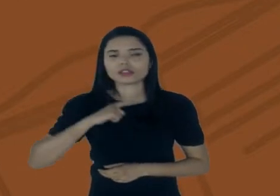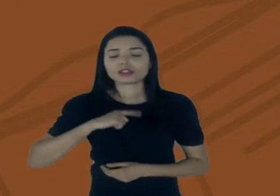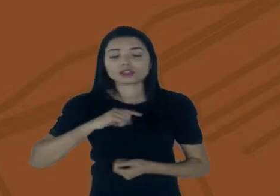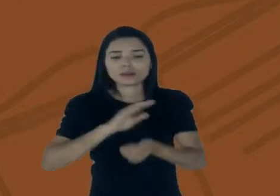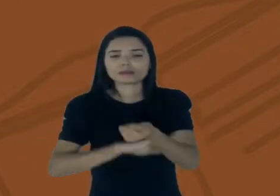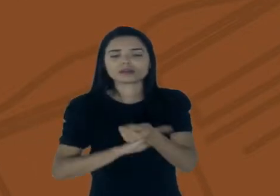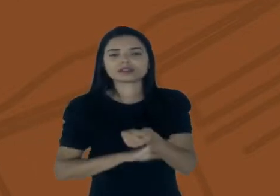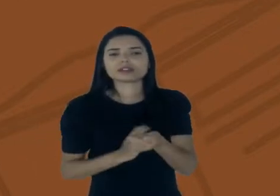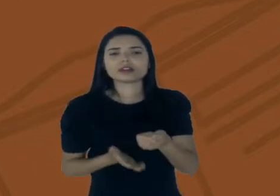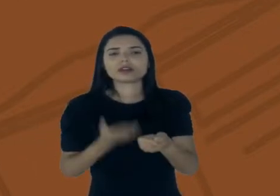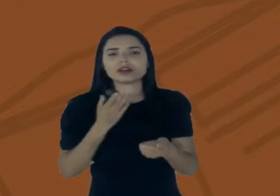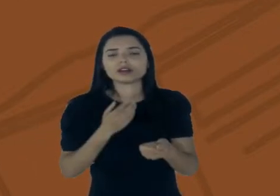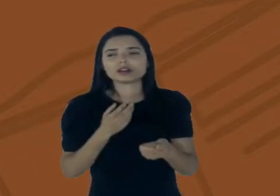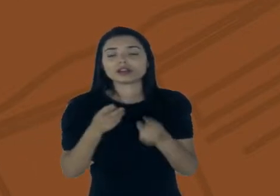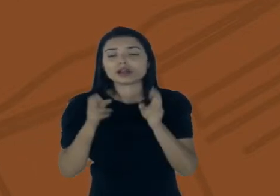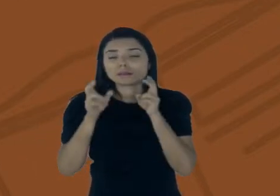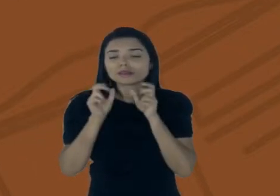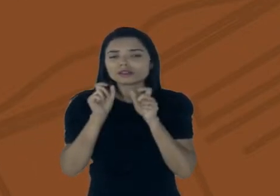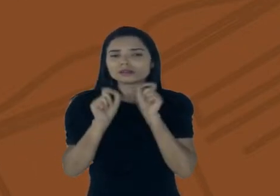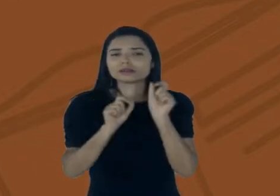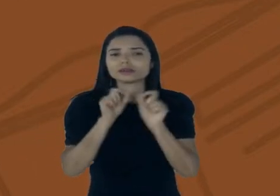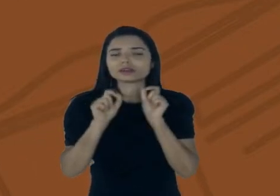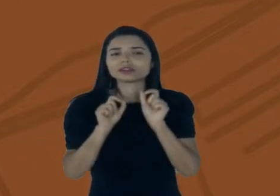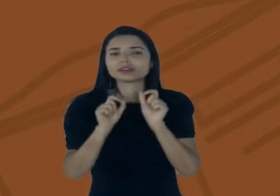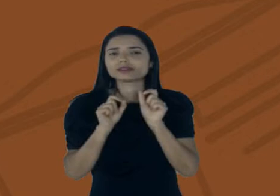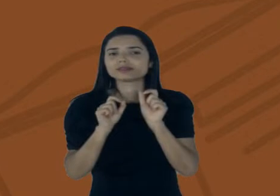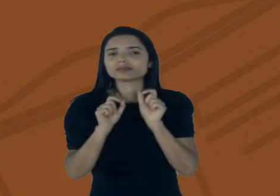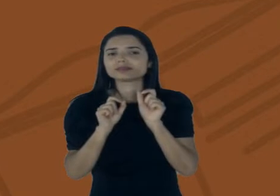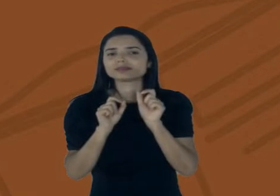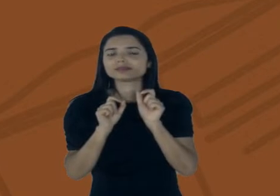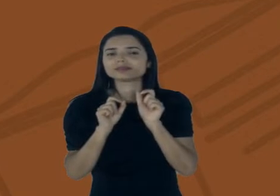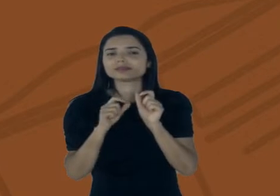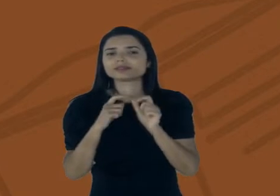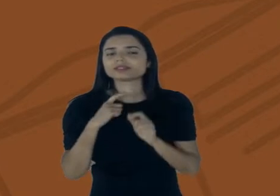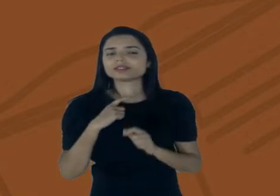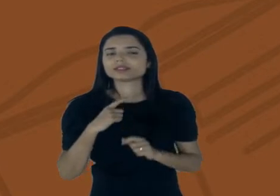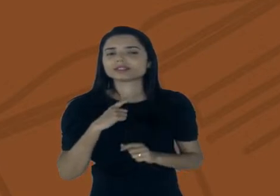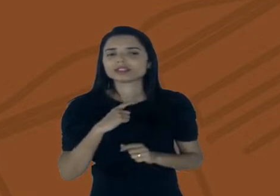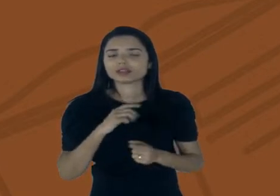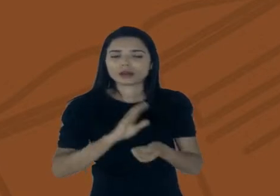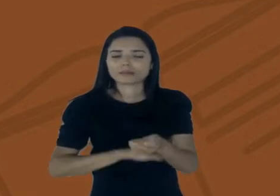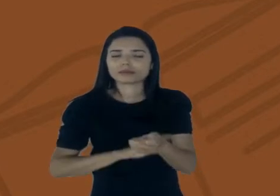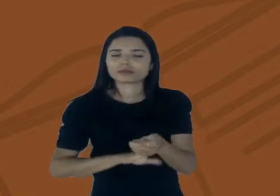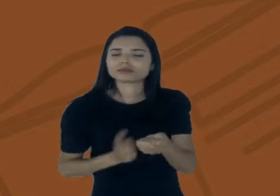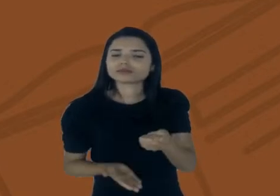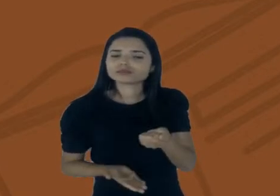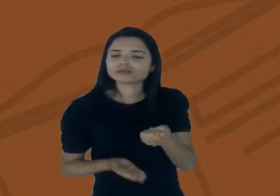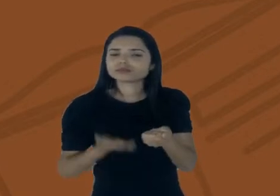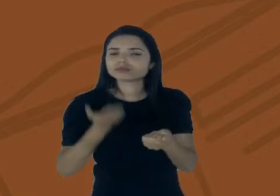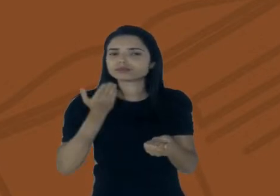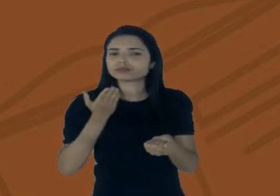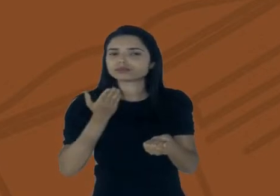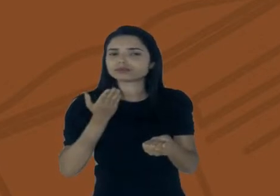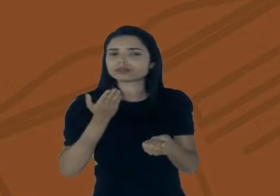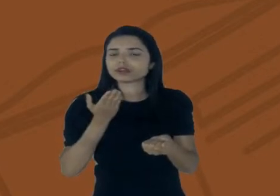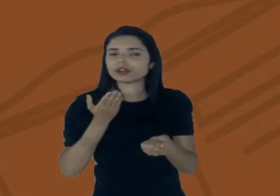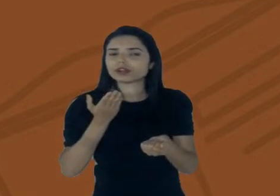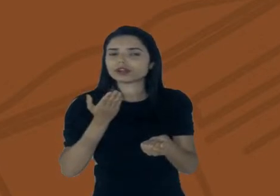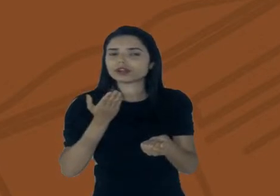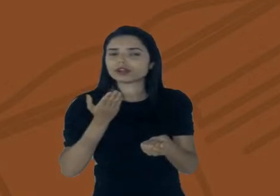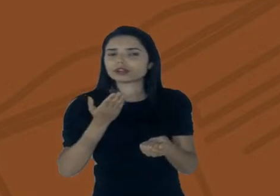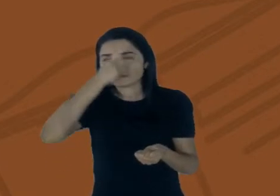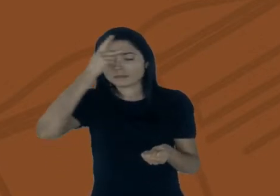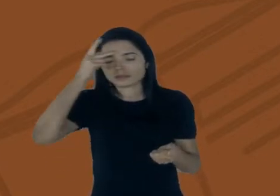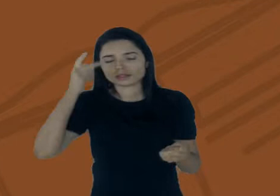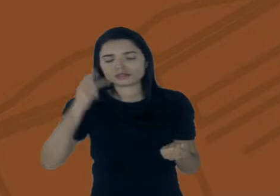e a identificação dela vai ser dada a partir de quê? Tem hipertensão os jovens ou quando